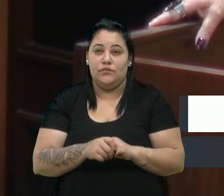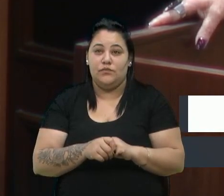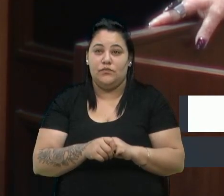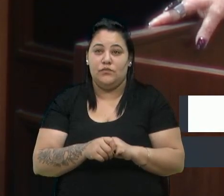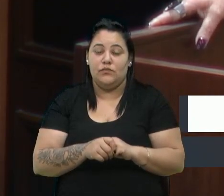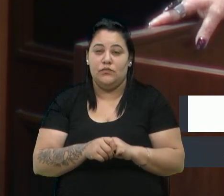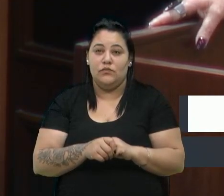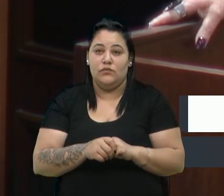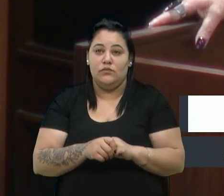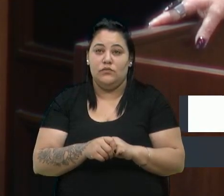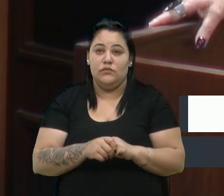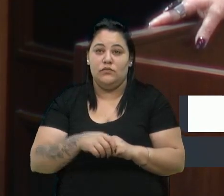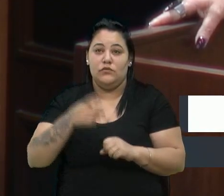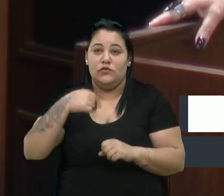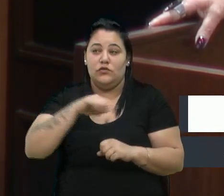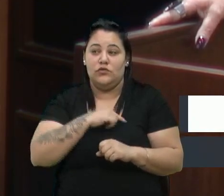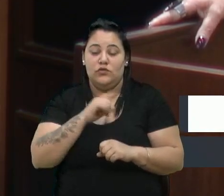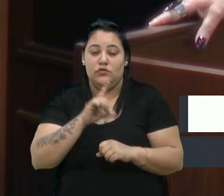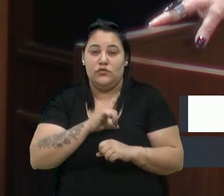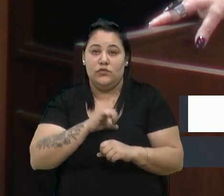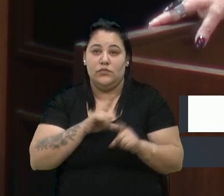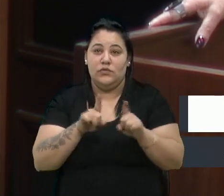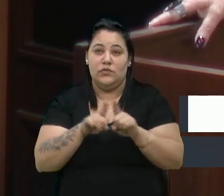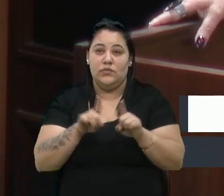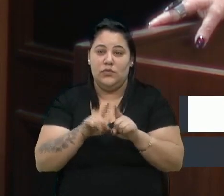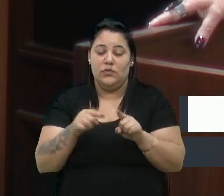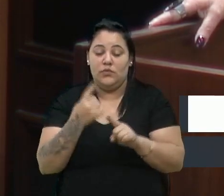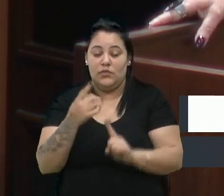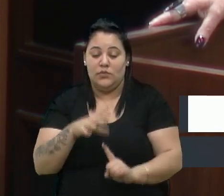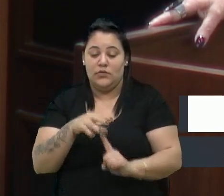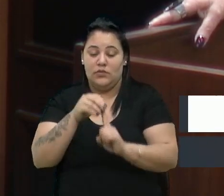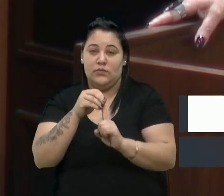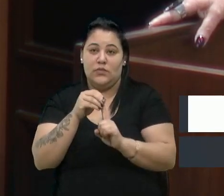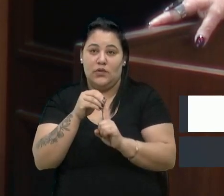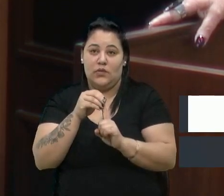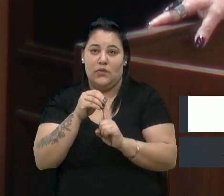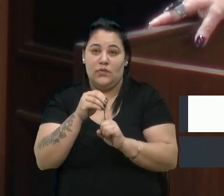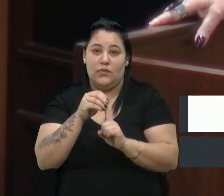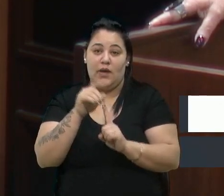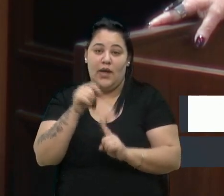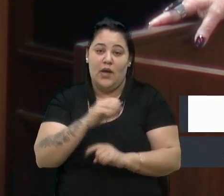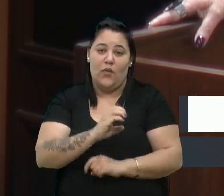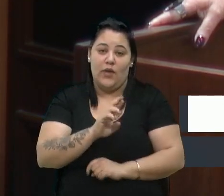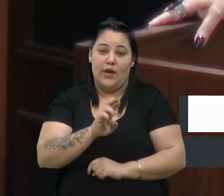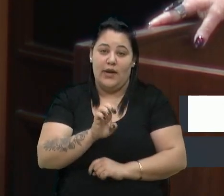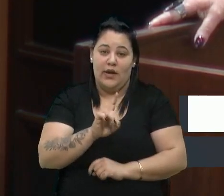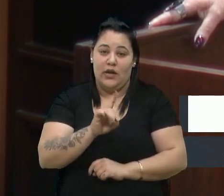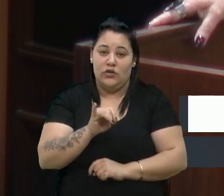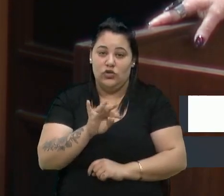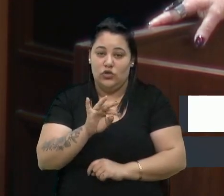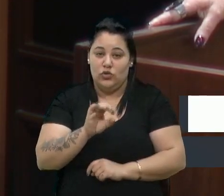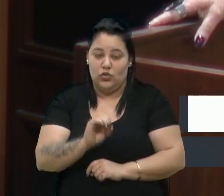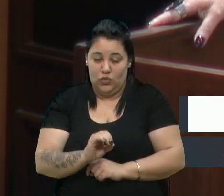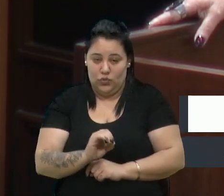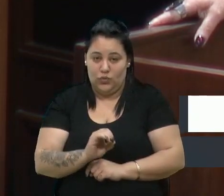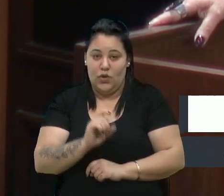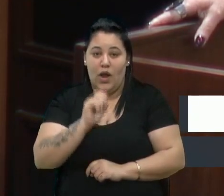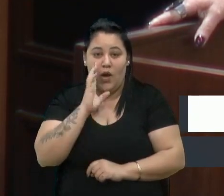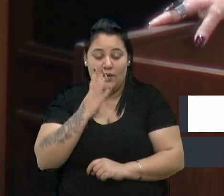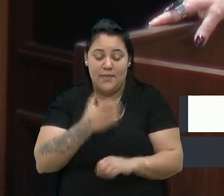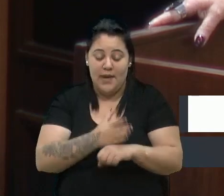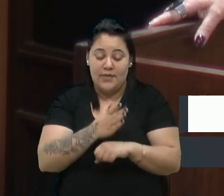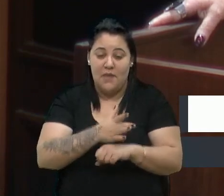uma das principais linhas é a questão do crédito. E nesse sentido, participaram